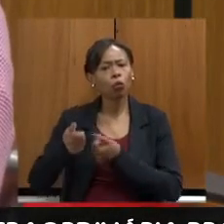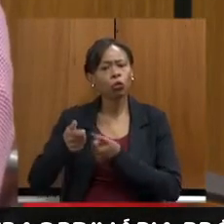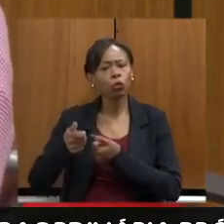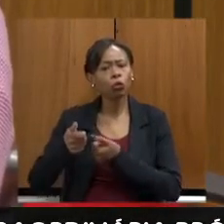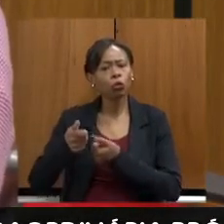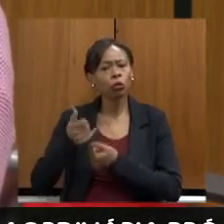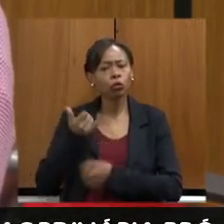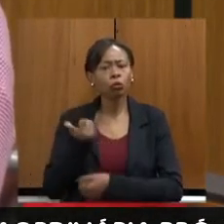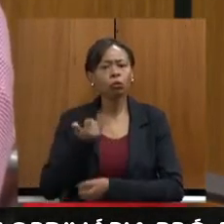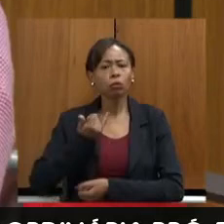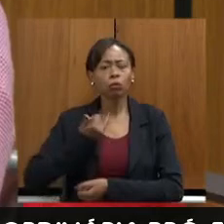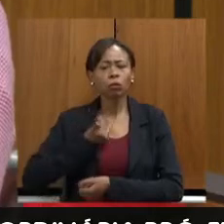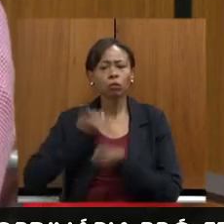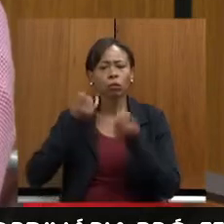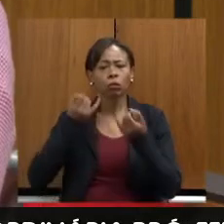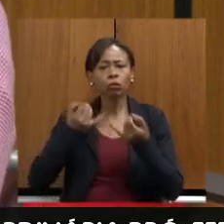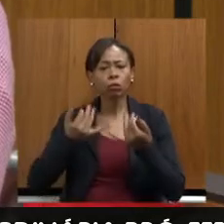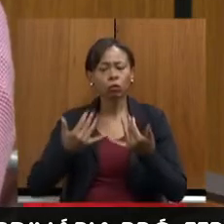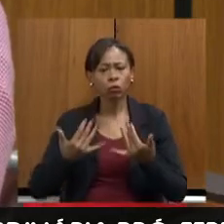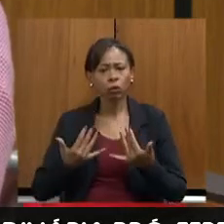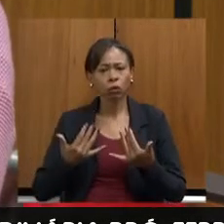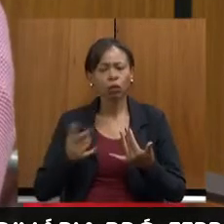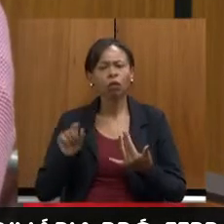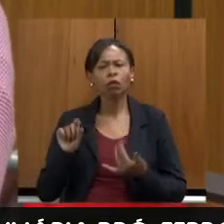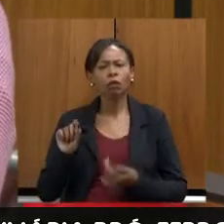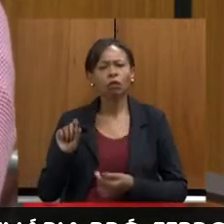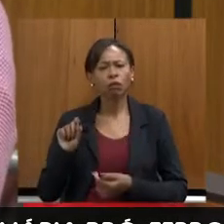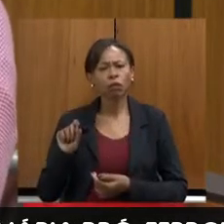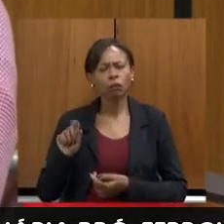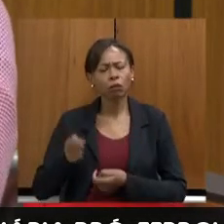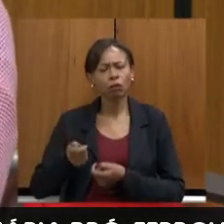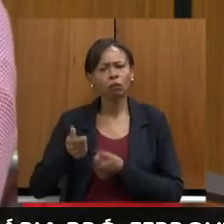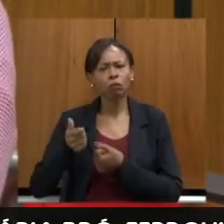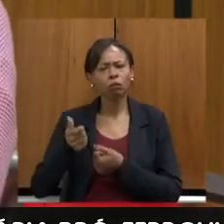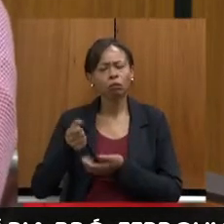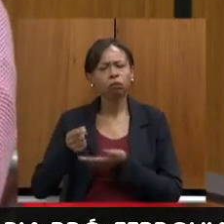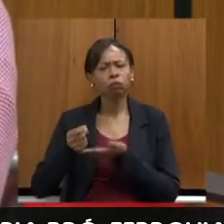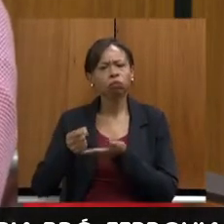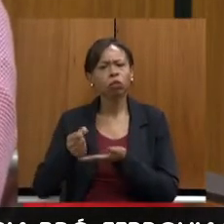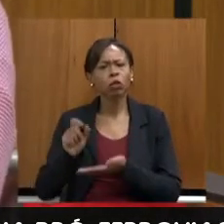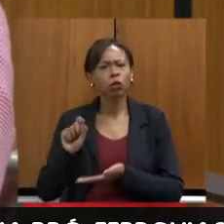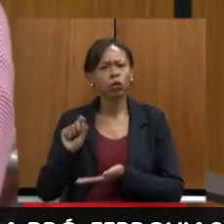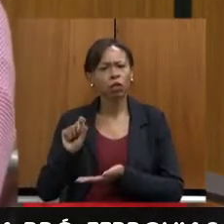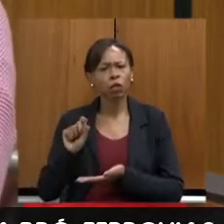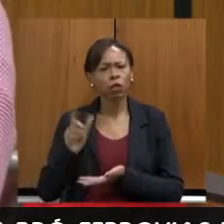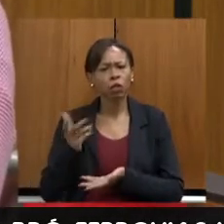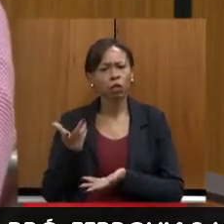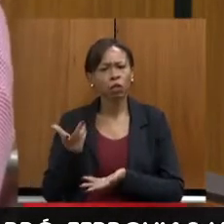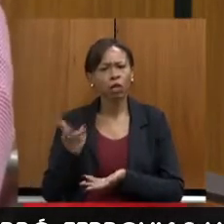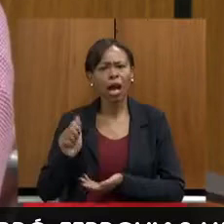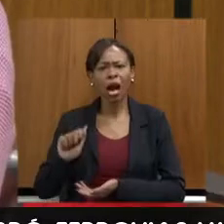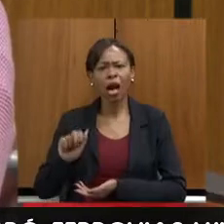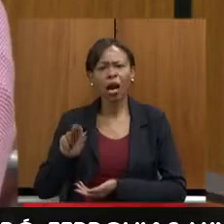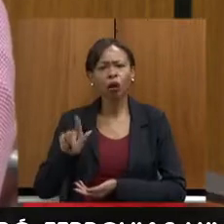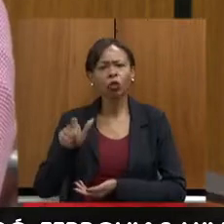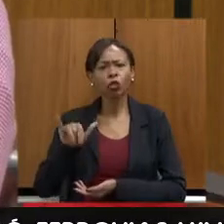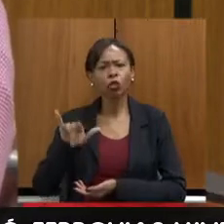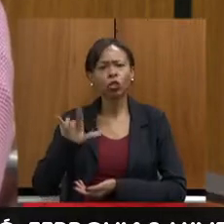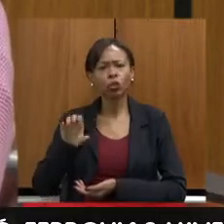melhor é que que quer auxílio são esses e a porque o aumento então